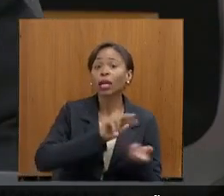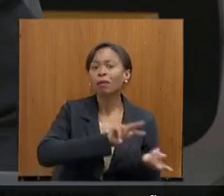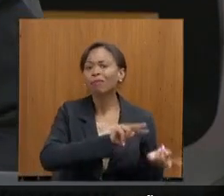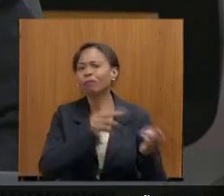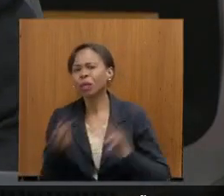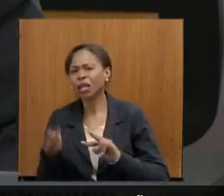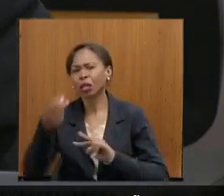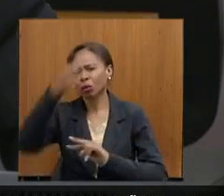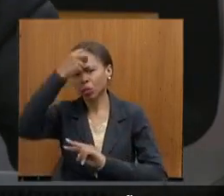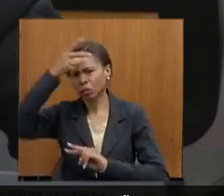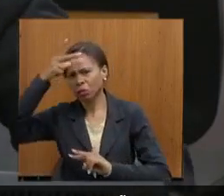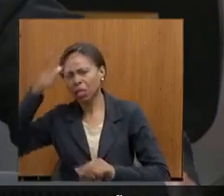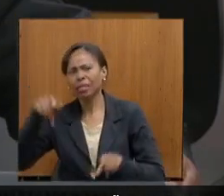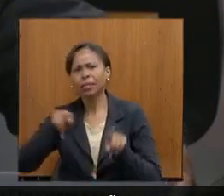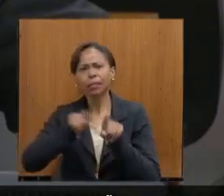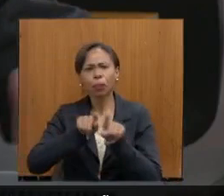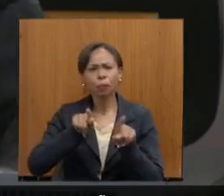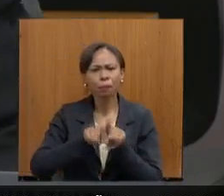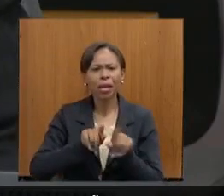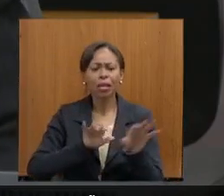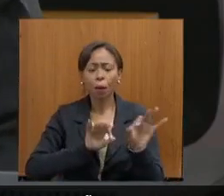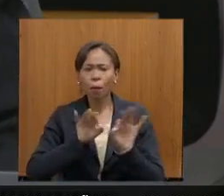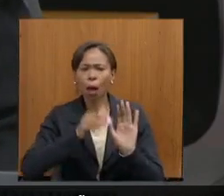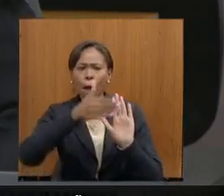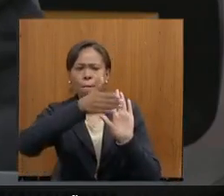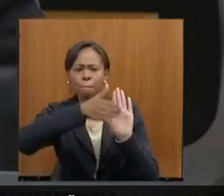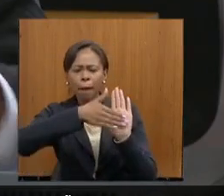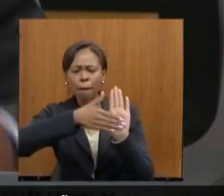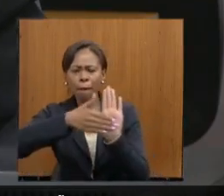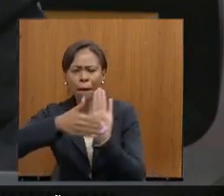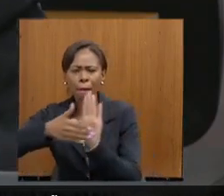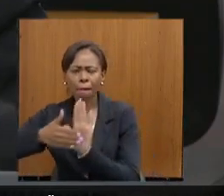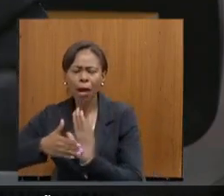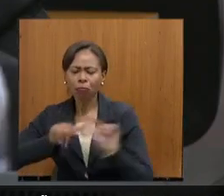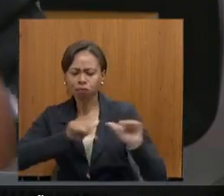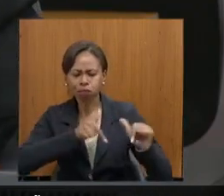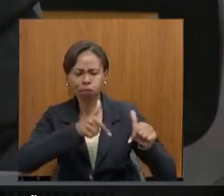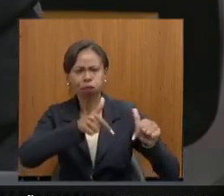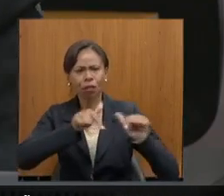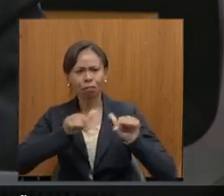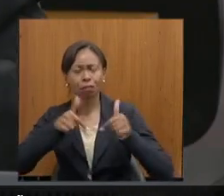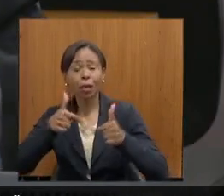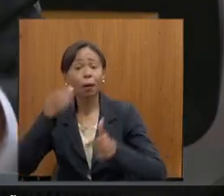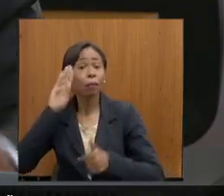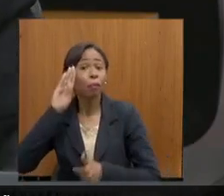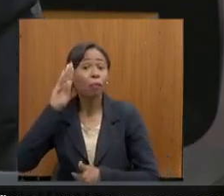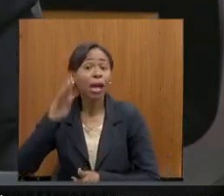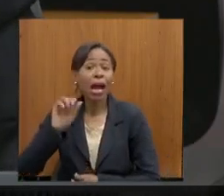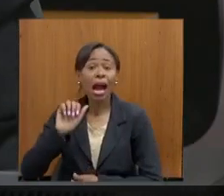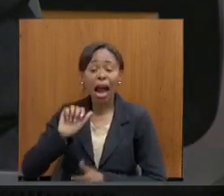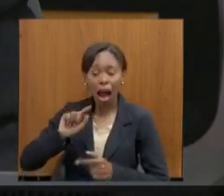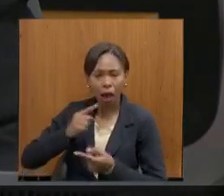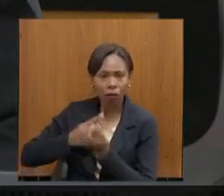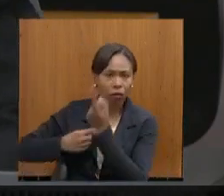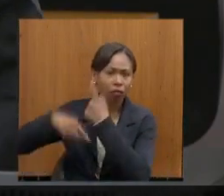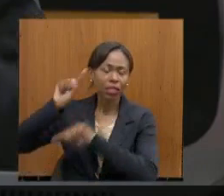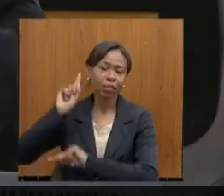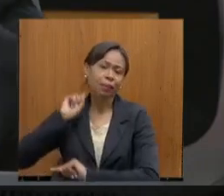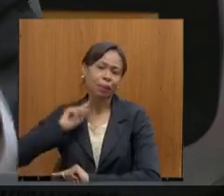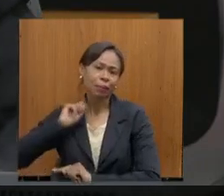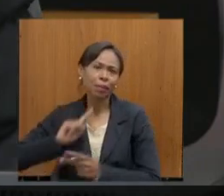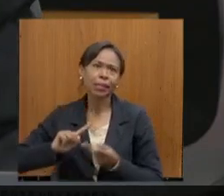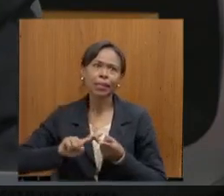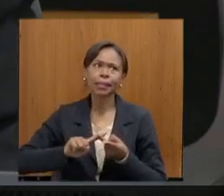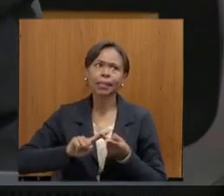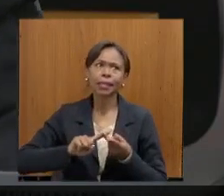municípios pelos programas que foram desempenhados e principalmente avança menos Minas Liberdade Econômica